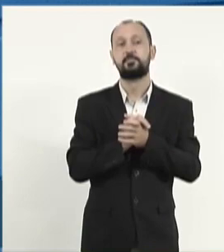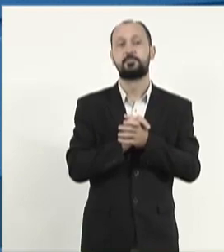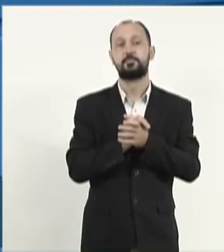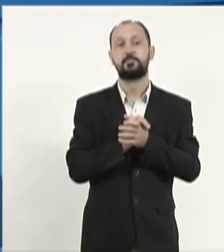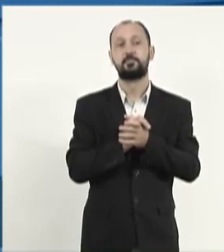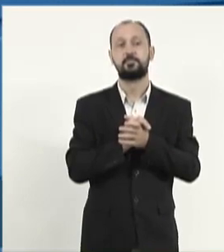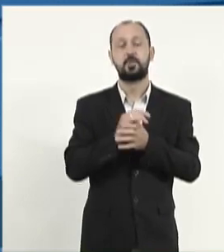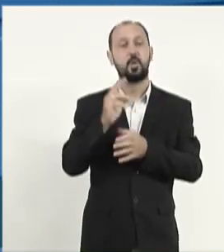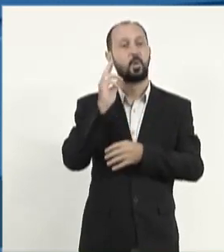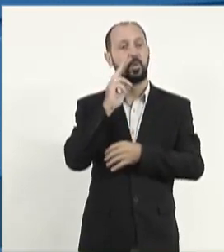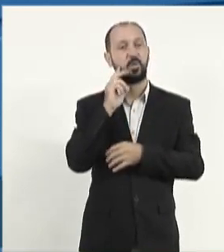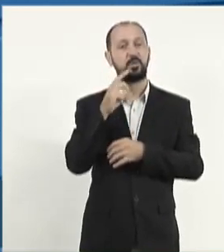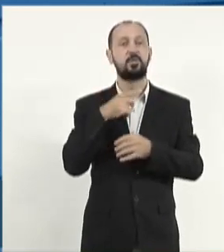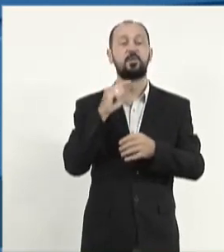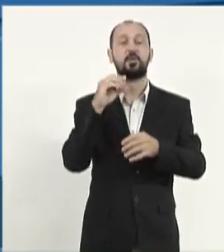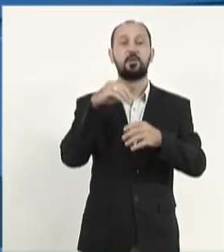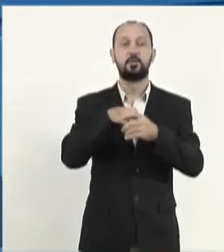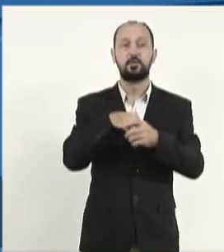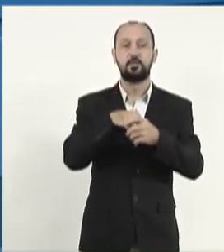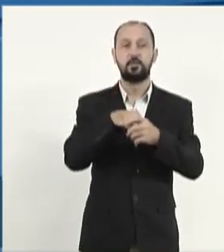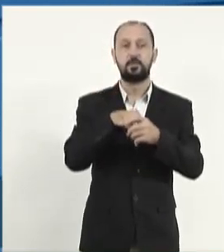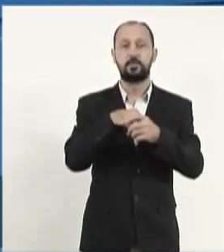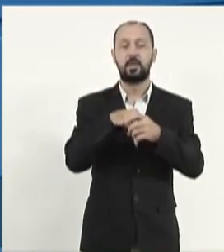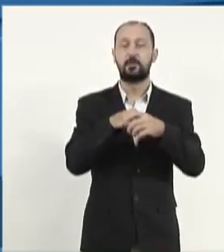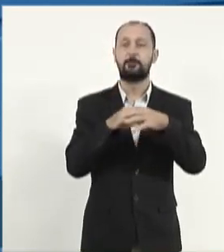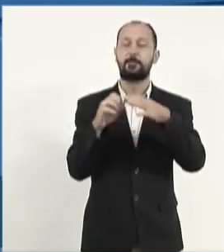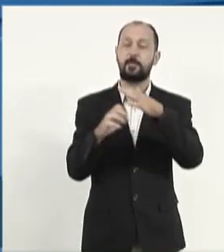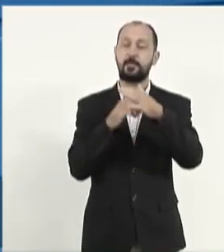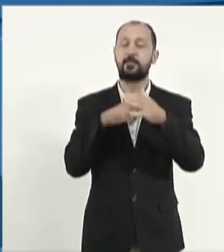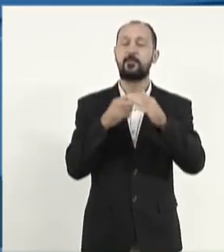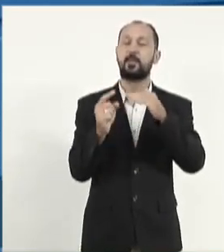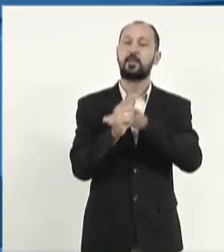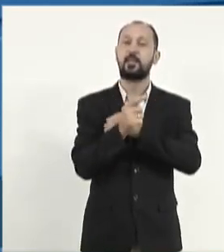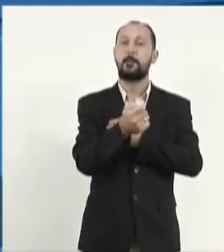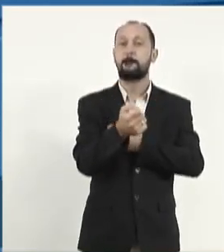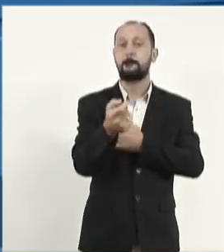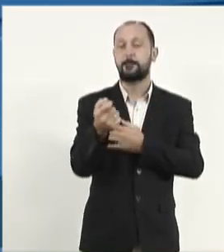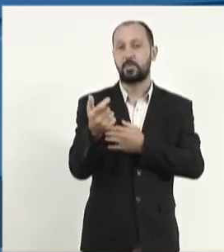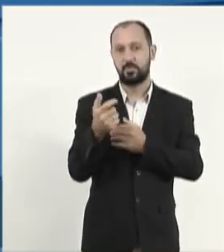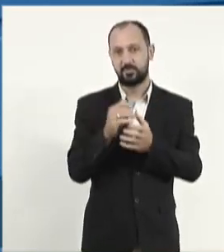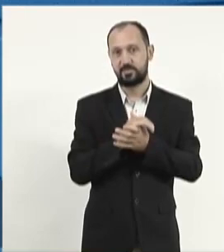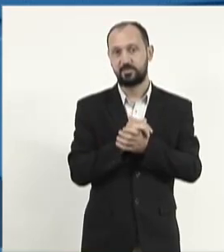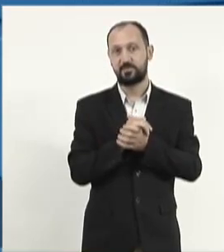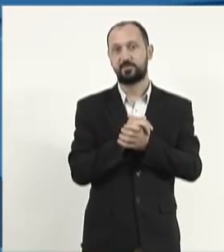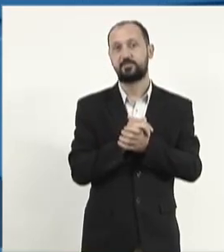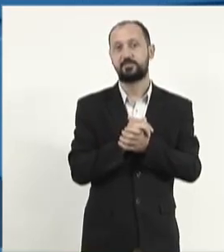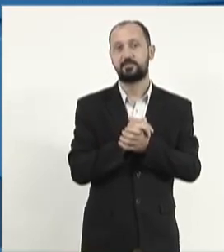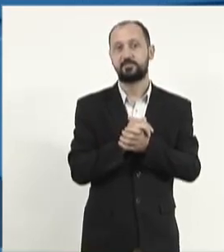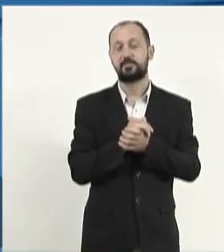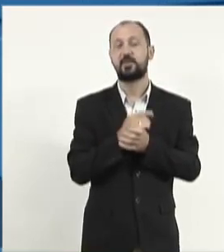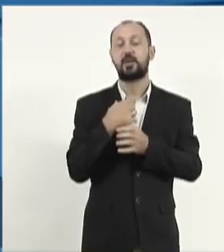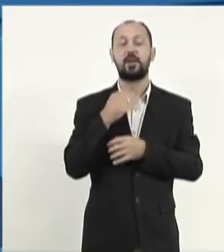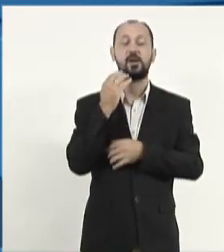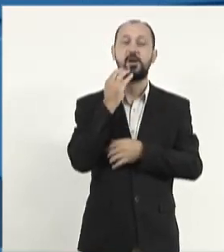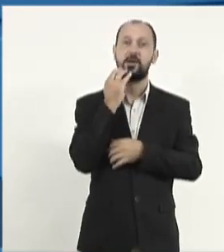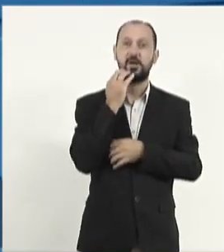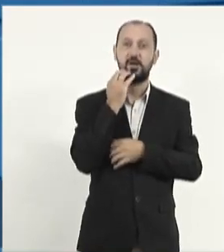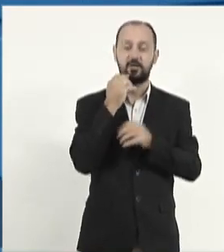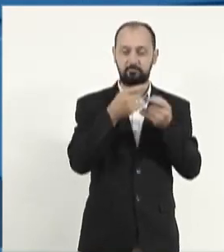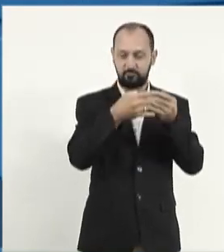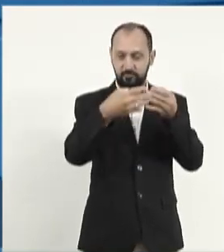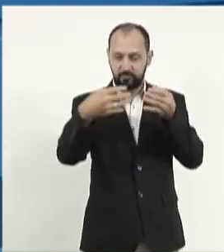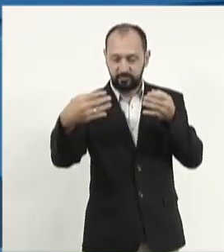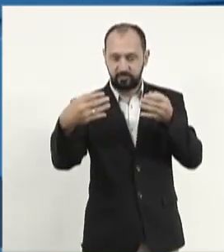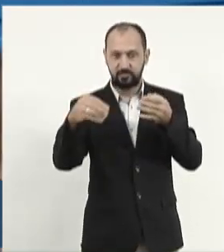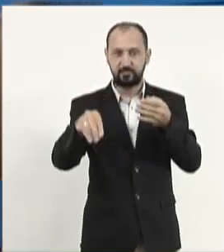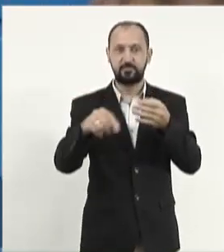normalmente, quando se faz uma rede que vai atender poucos consumidores, ela passa a ser, vamos dizer assim, deficitária. E